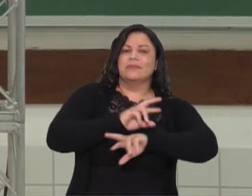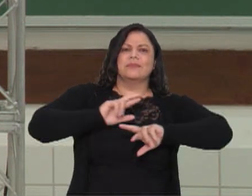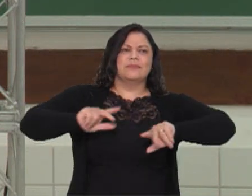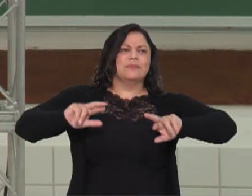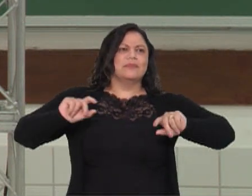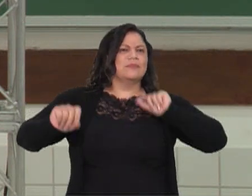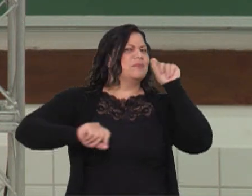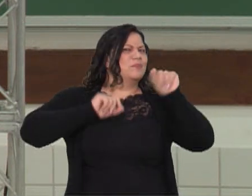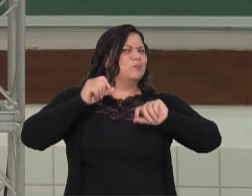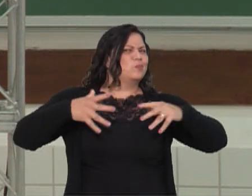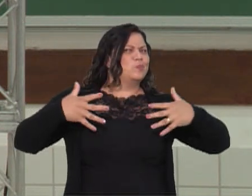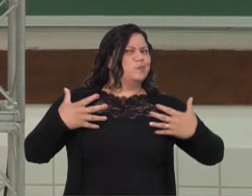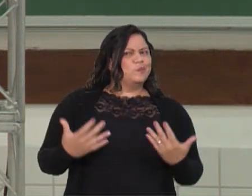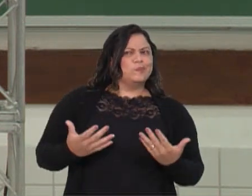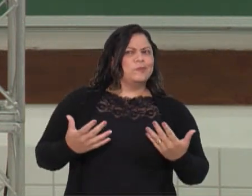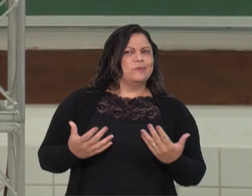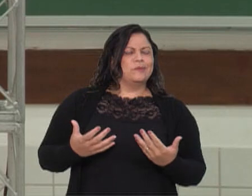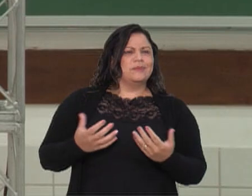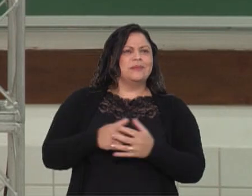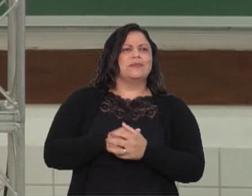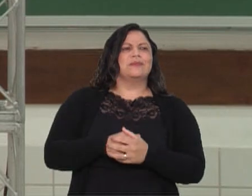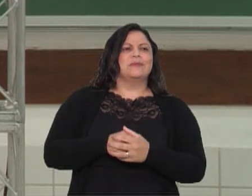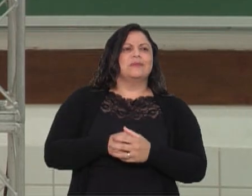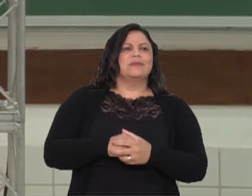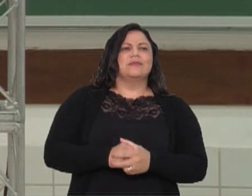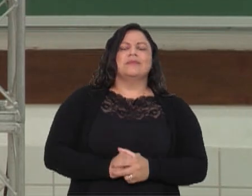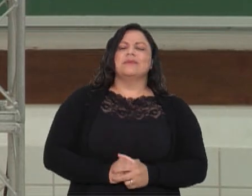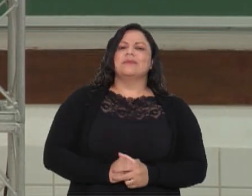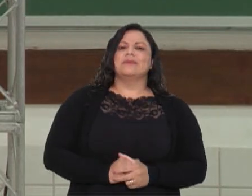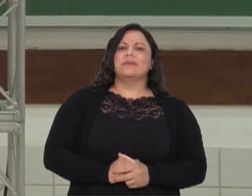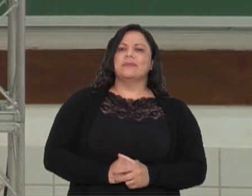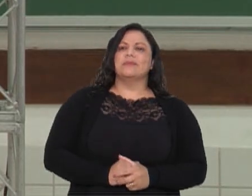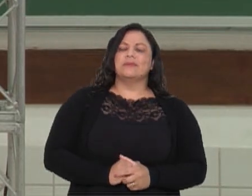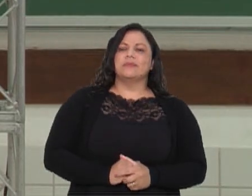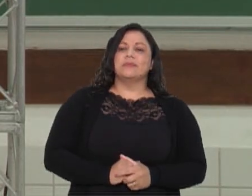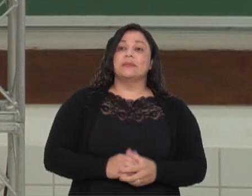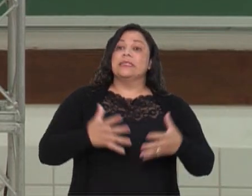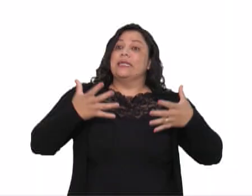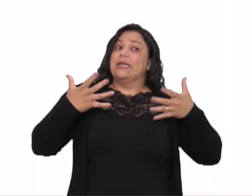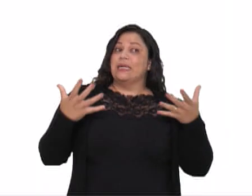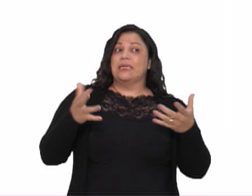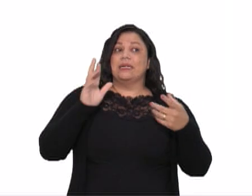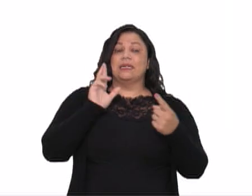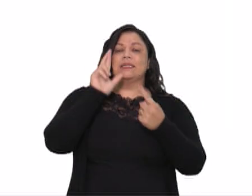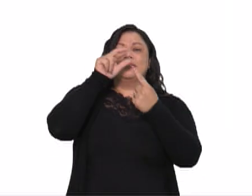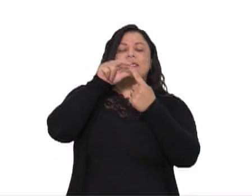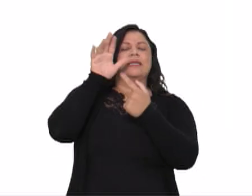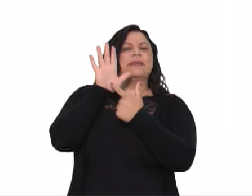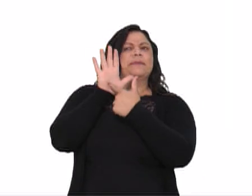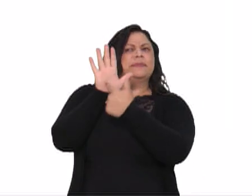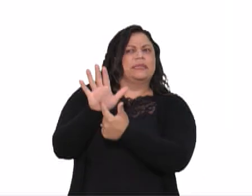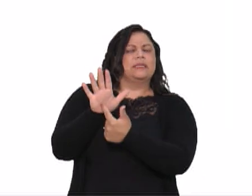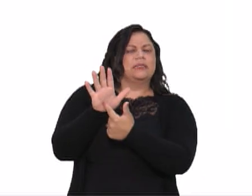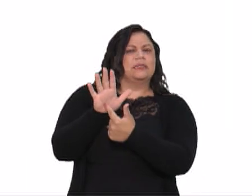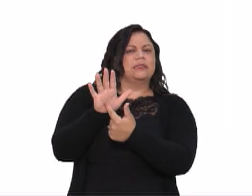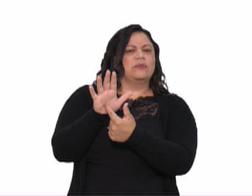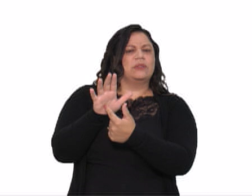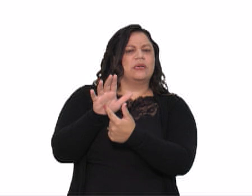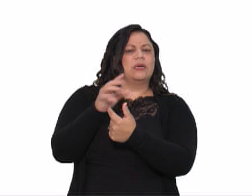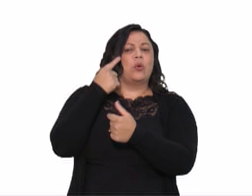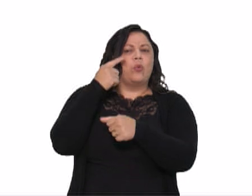O que será que ele quis fazer usando as reticências? Ele quis, então, representar uma pausa no